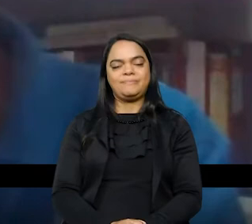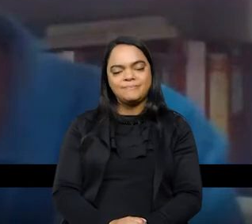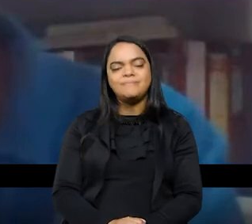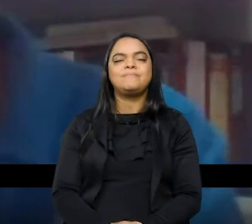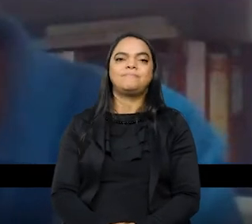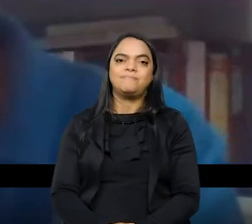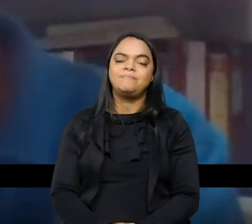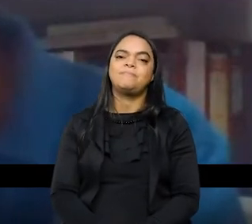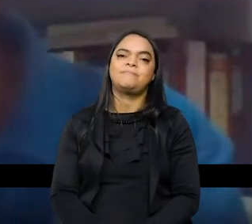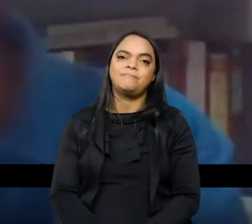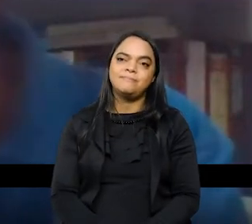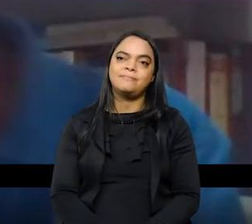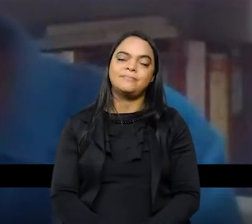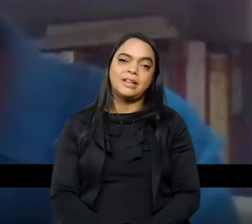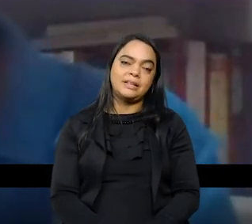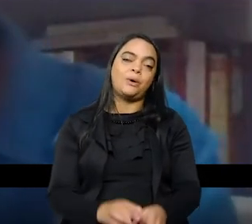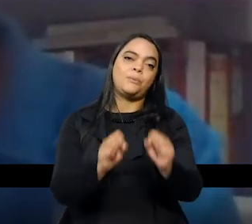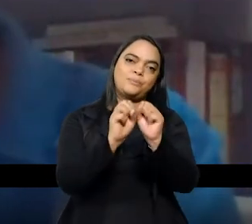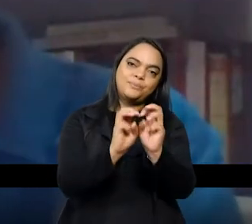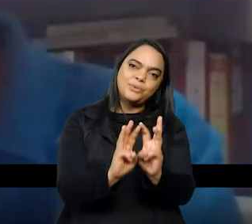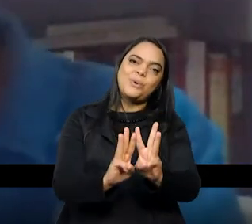o portal